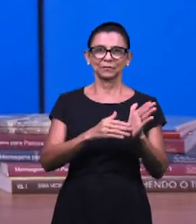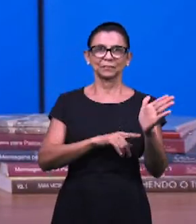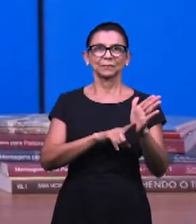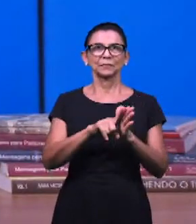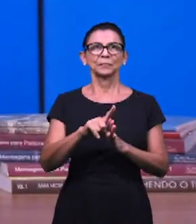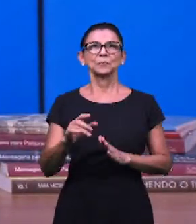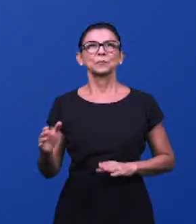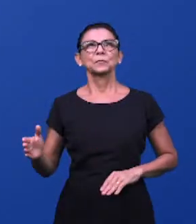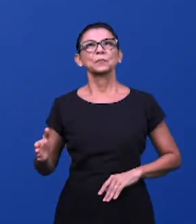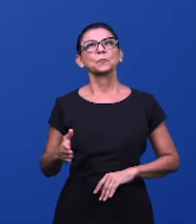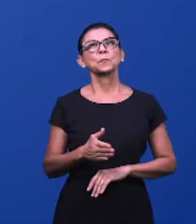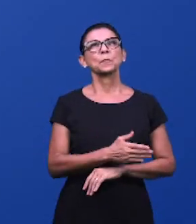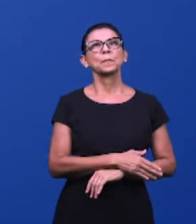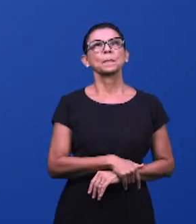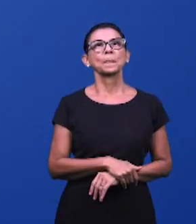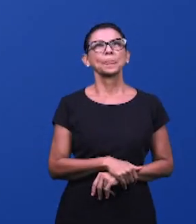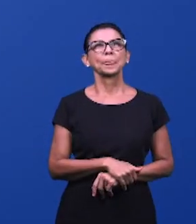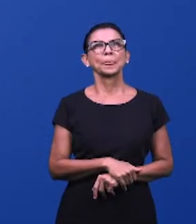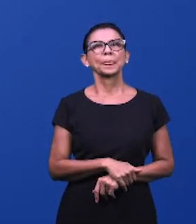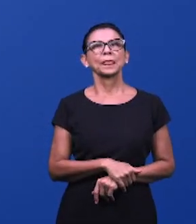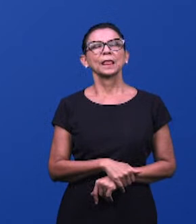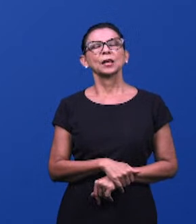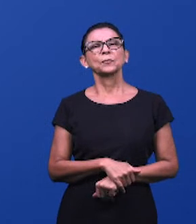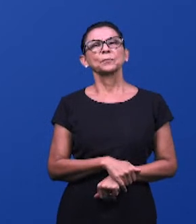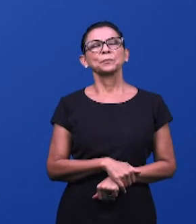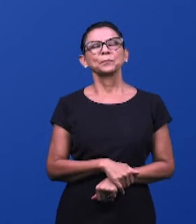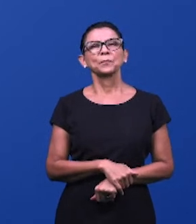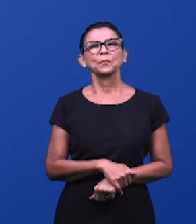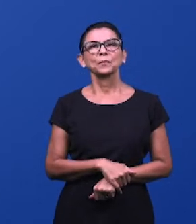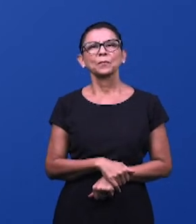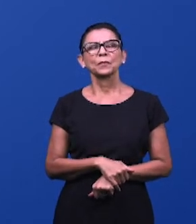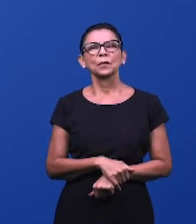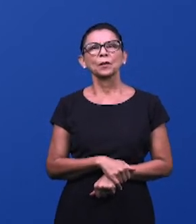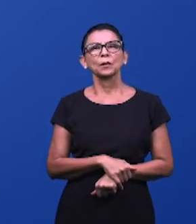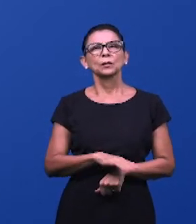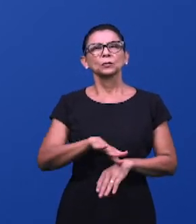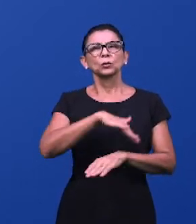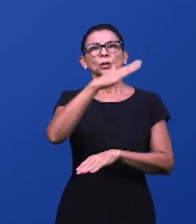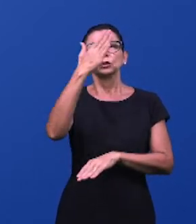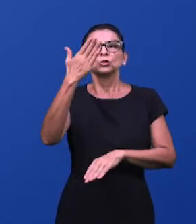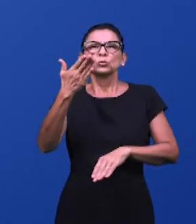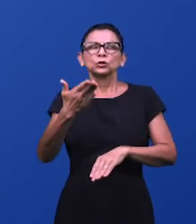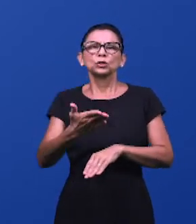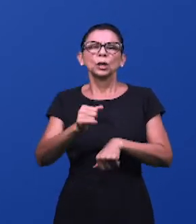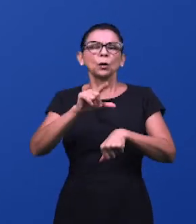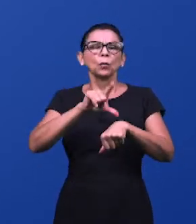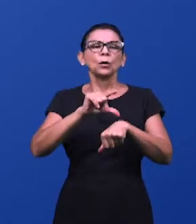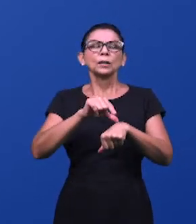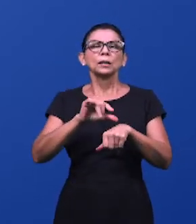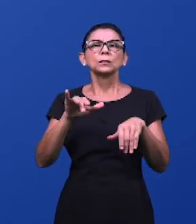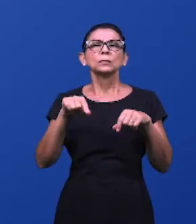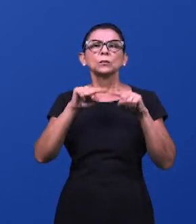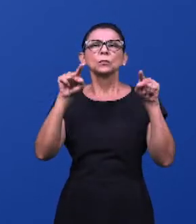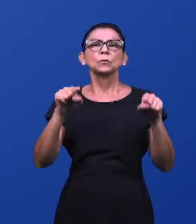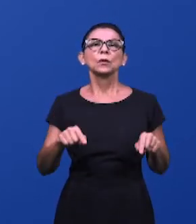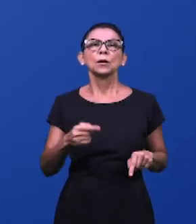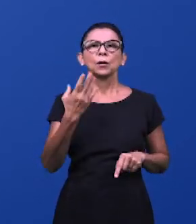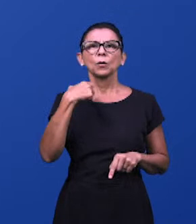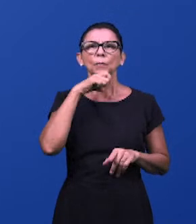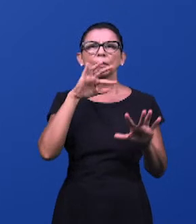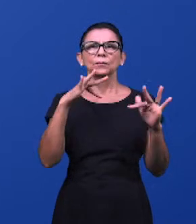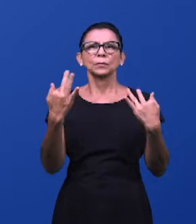última pergunta. Emanuela, em quais horários do dia o pai de família contratou trabalhadores para a